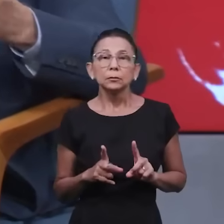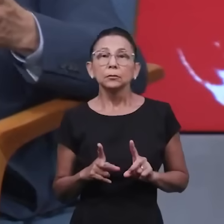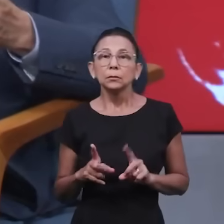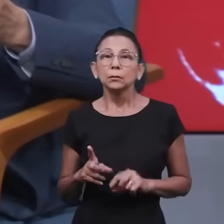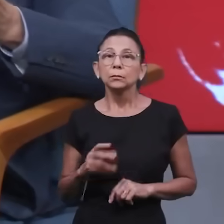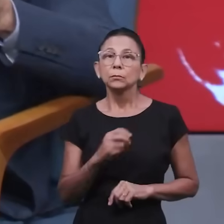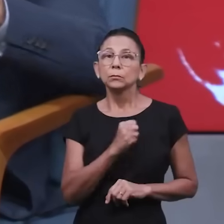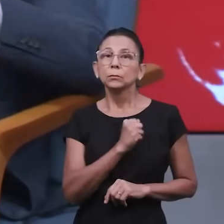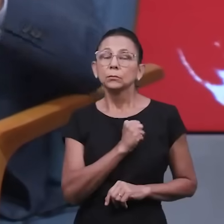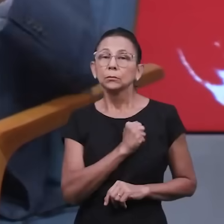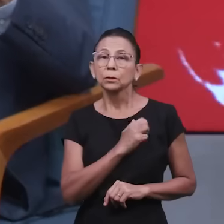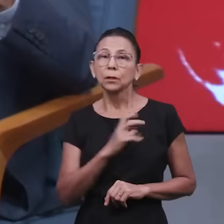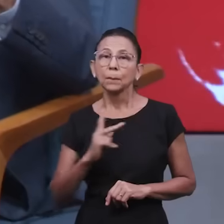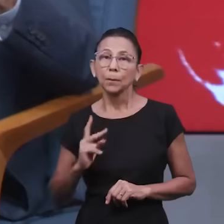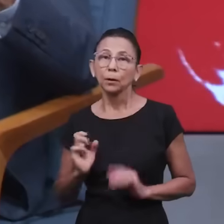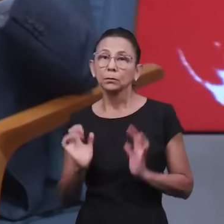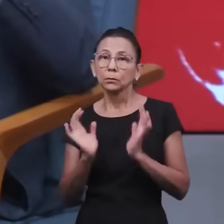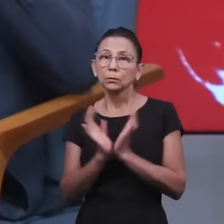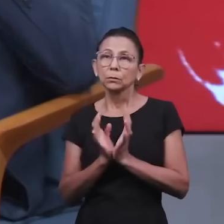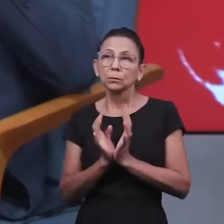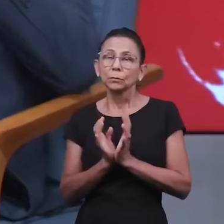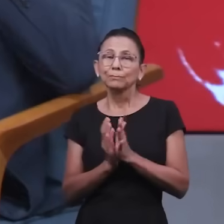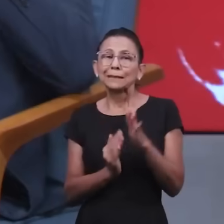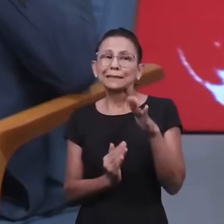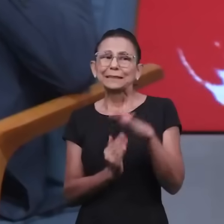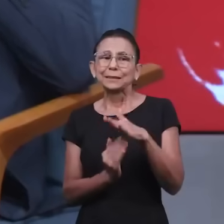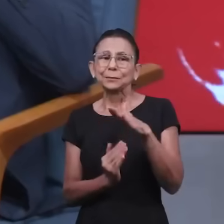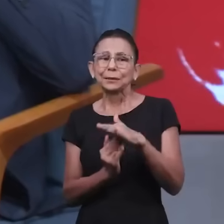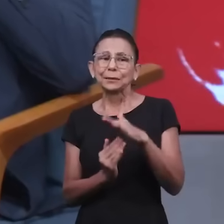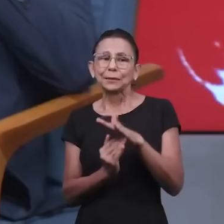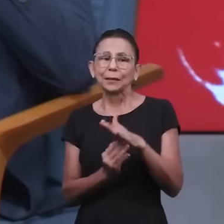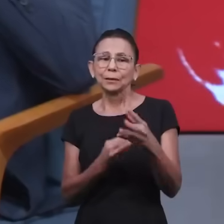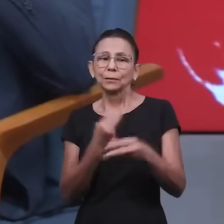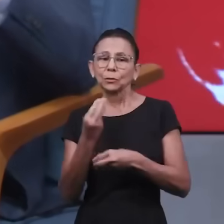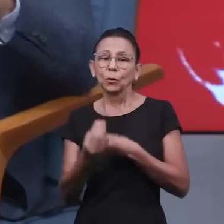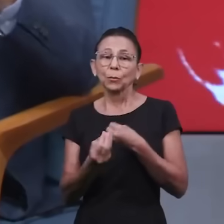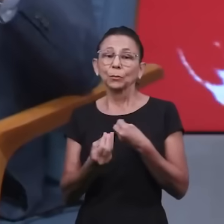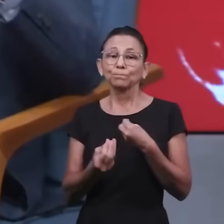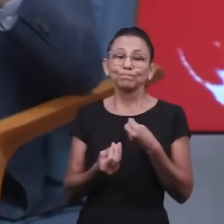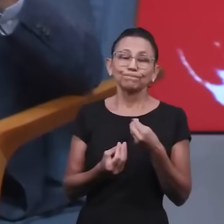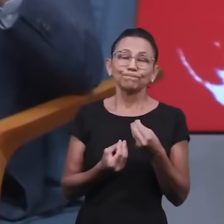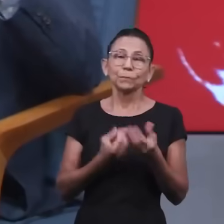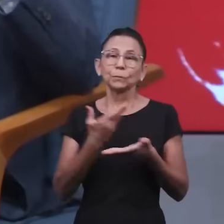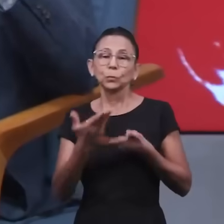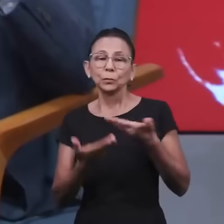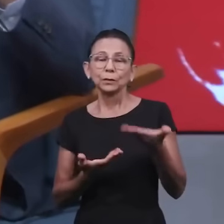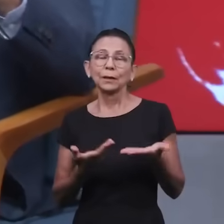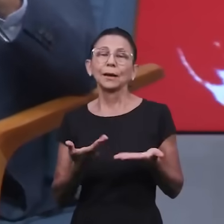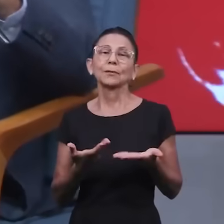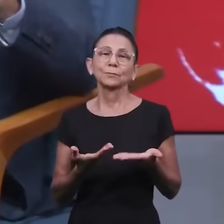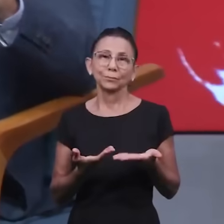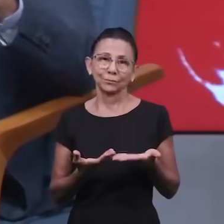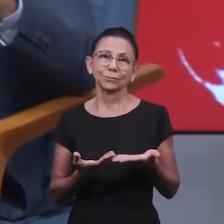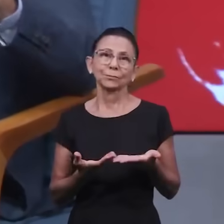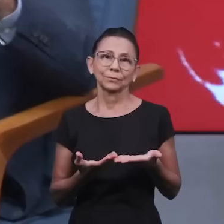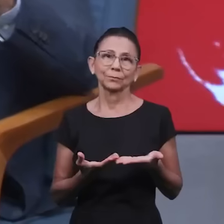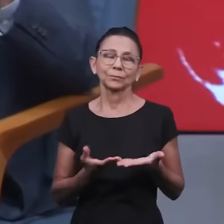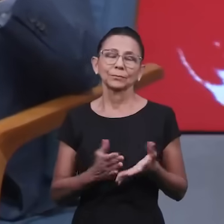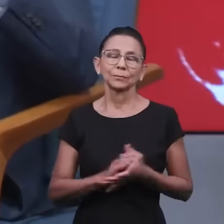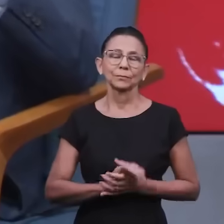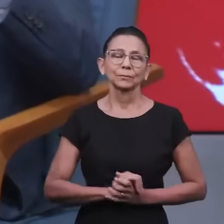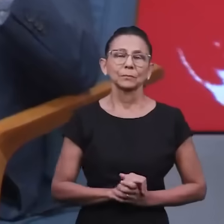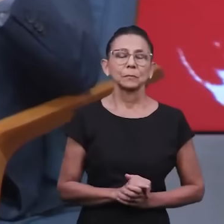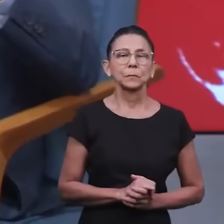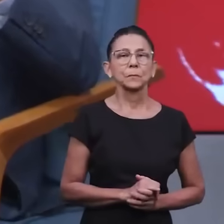para cuidar de tudo aquilo. Então, no capítulo 6, há uma colocação importante